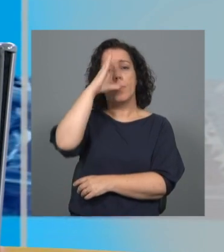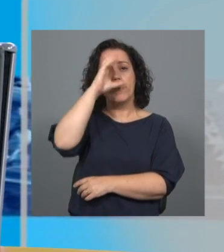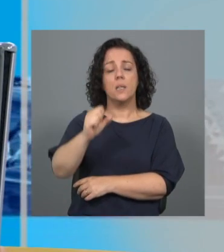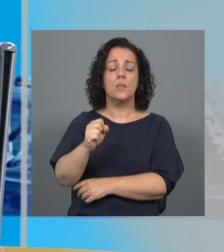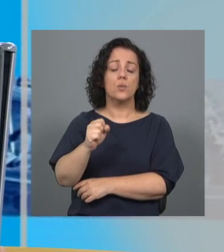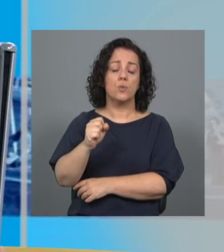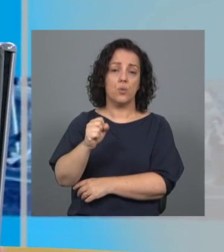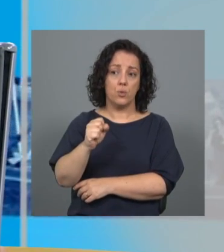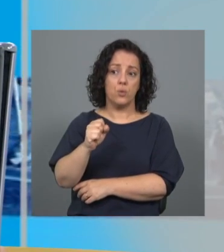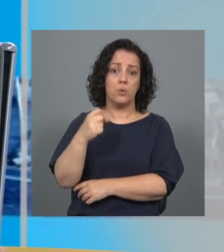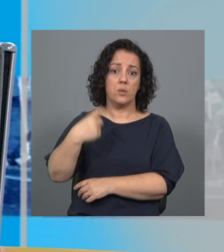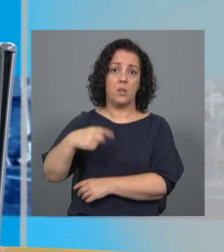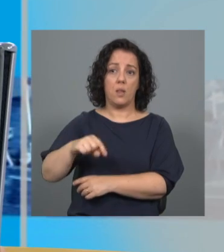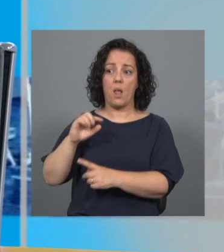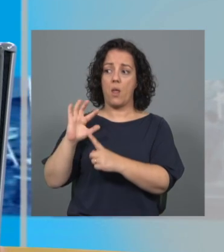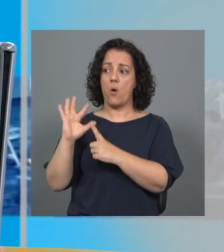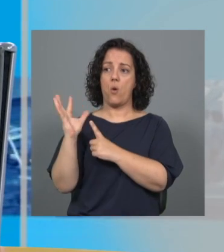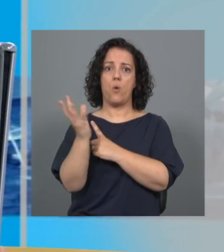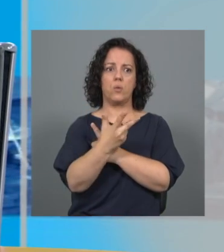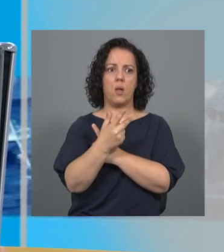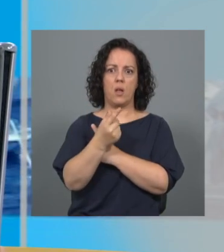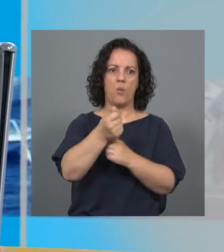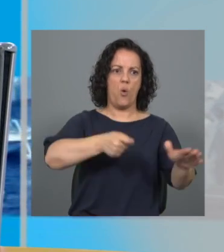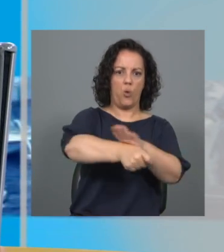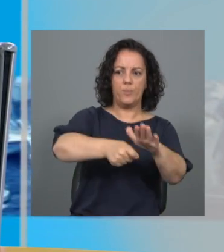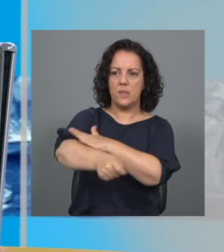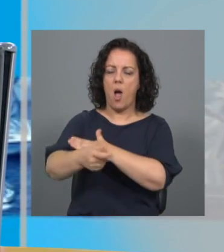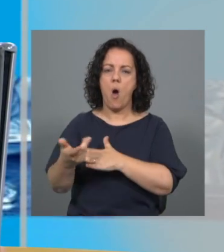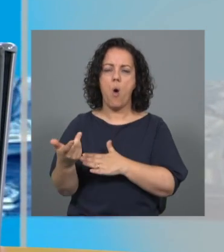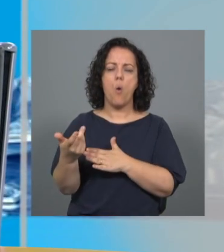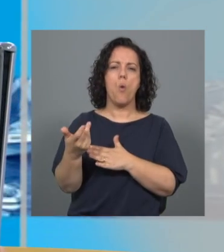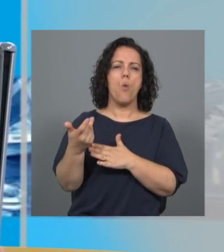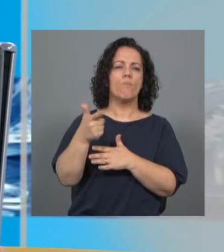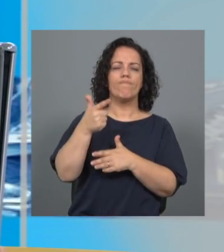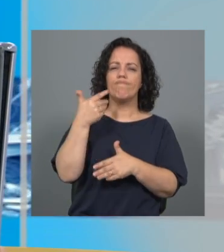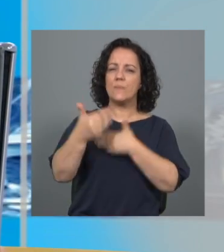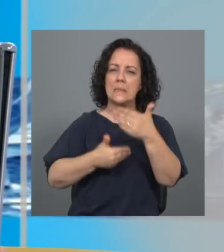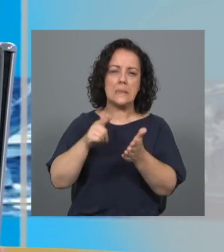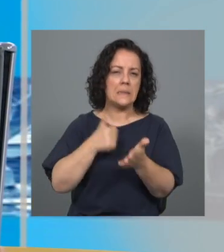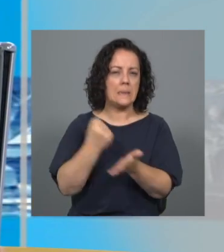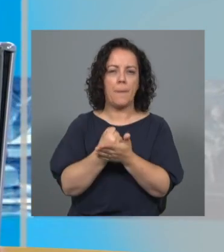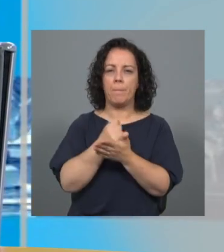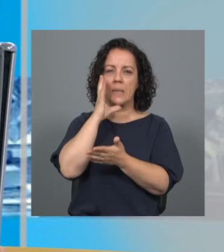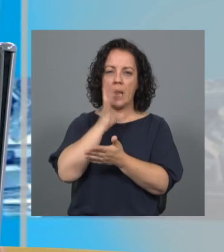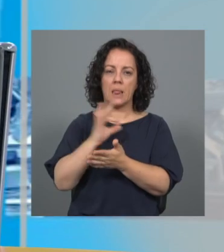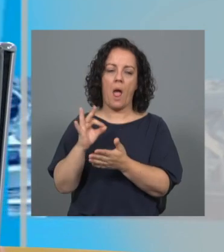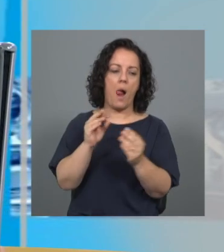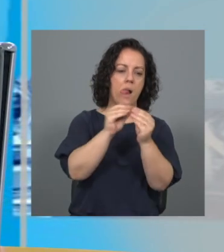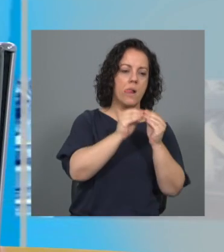está rodeado de casos de corrupção, sempre ali a tentar gerir coligações e